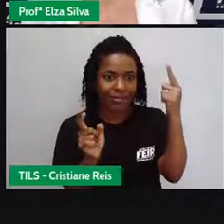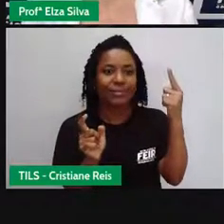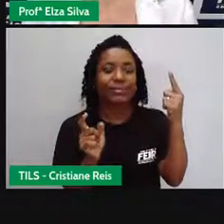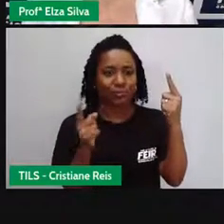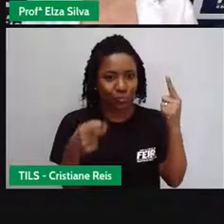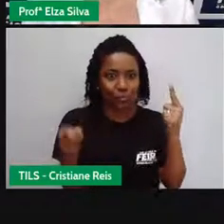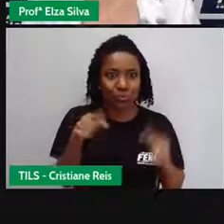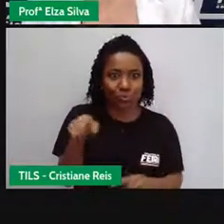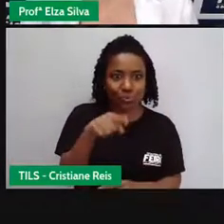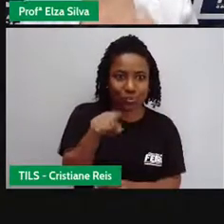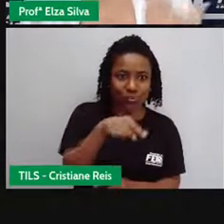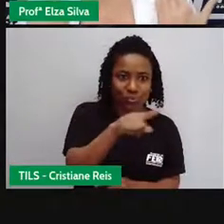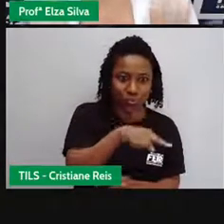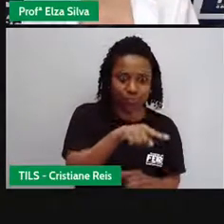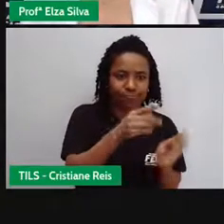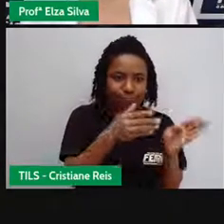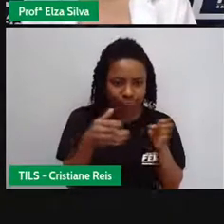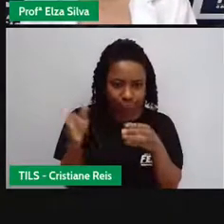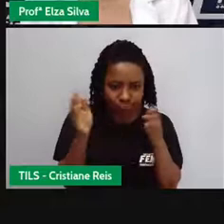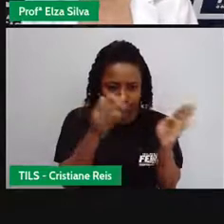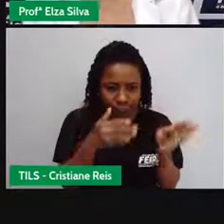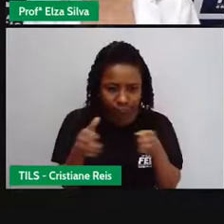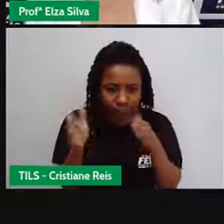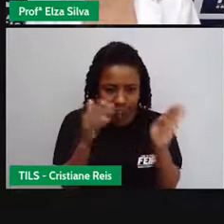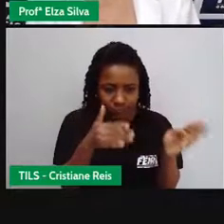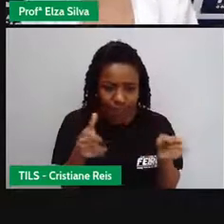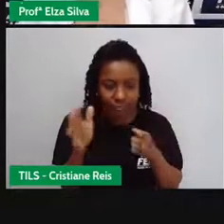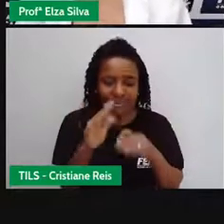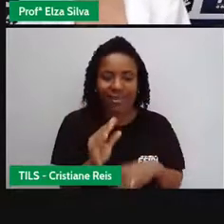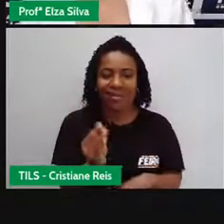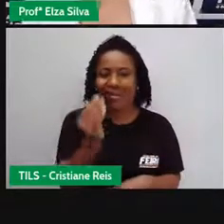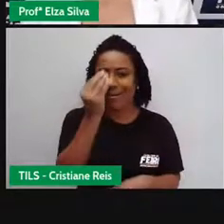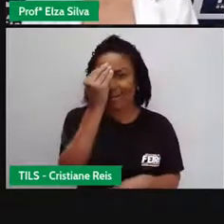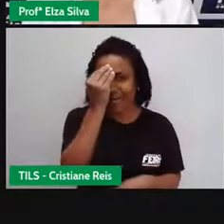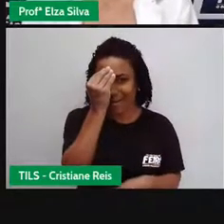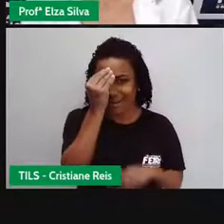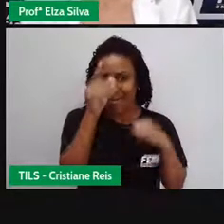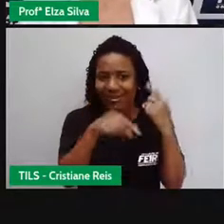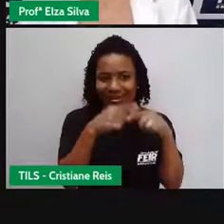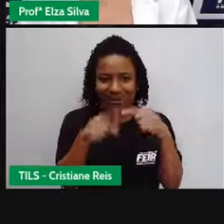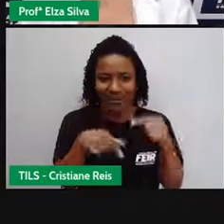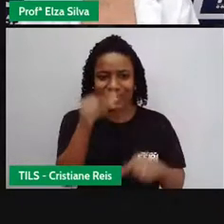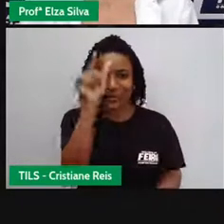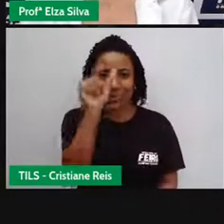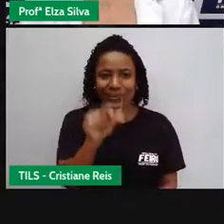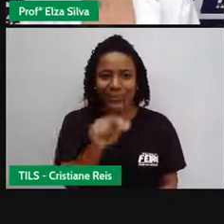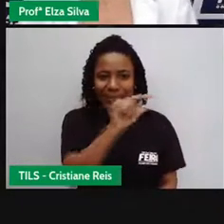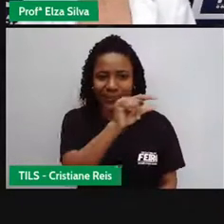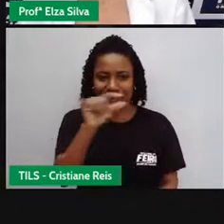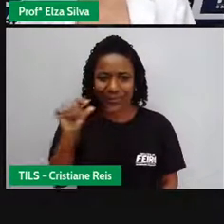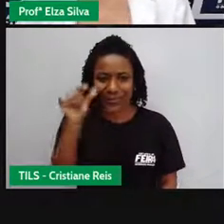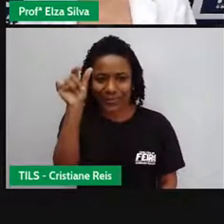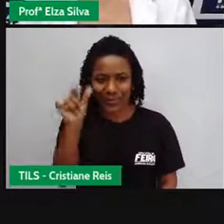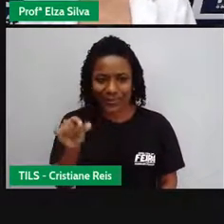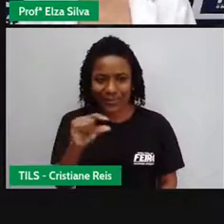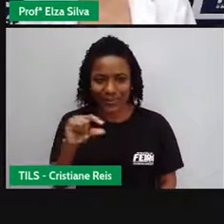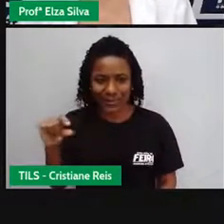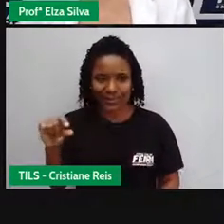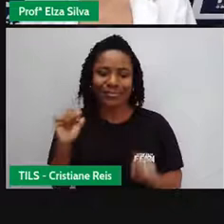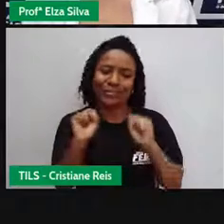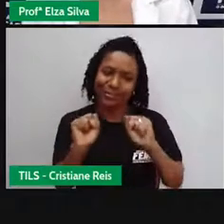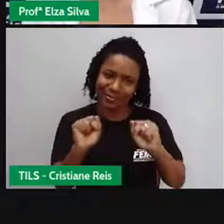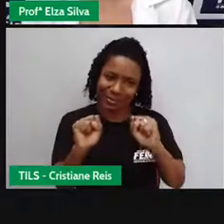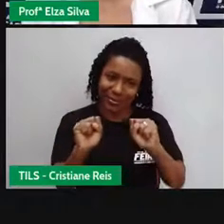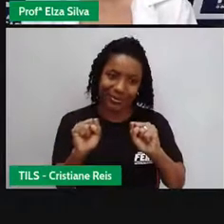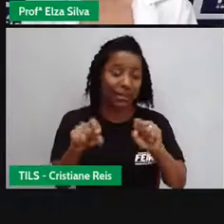assista novamente, para que, ao chegar nessa atividade, você consiga respondê-la. Mas é claro que você também tem os recursos do